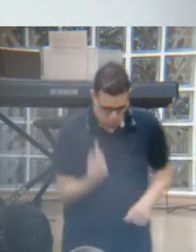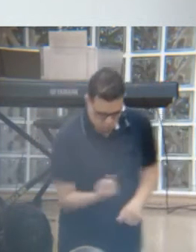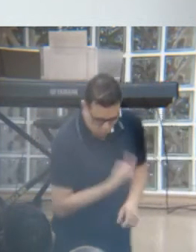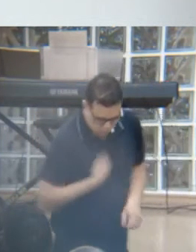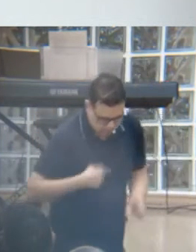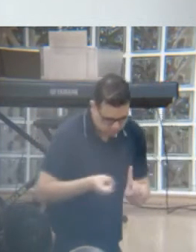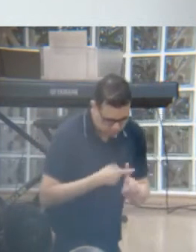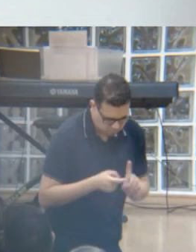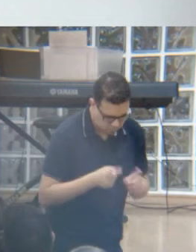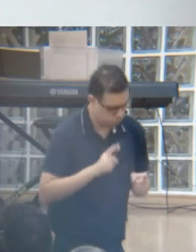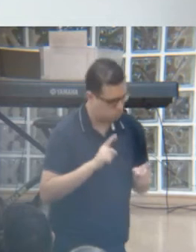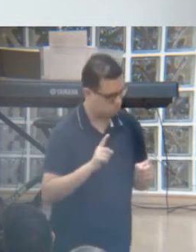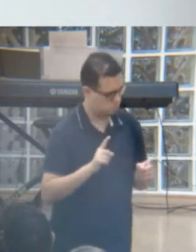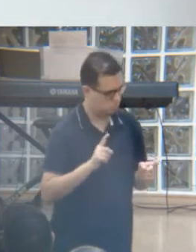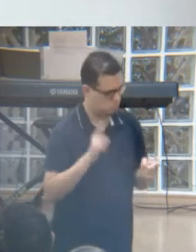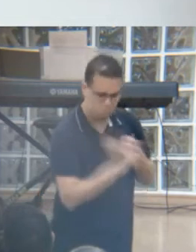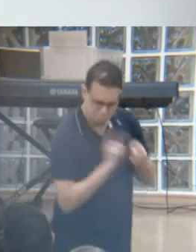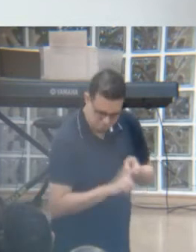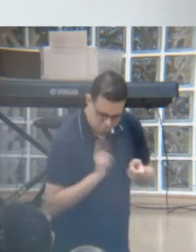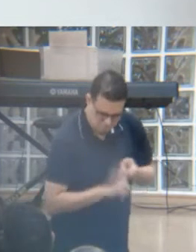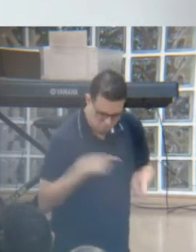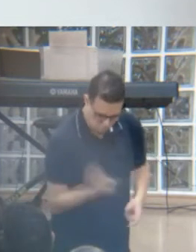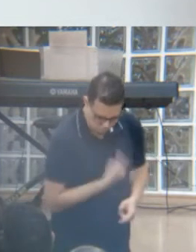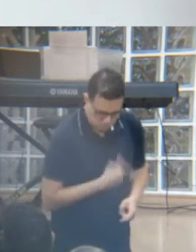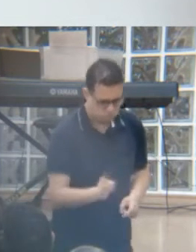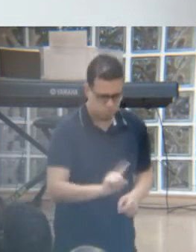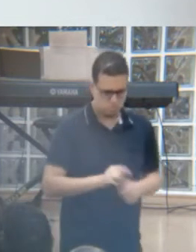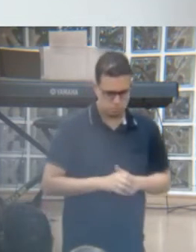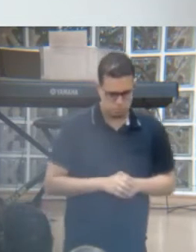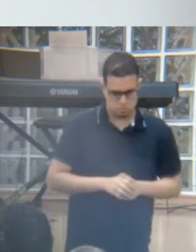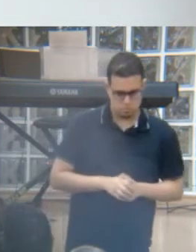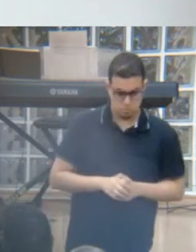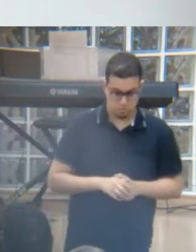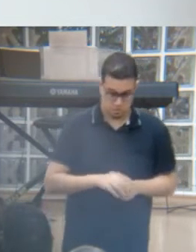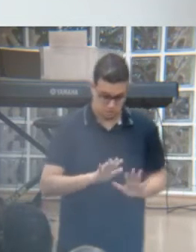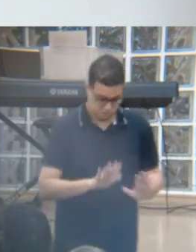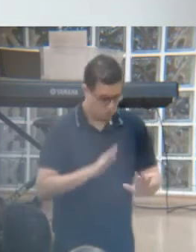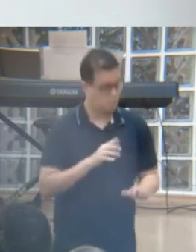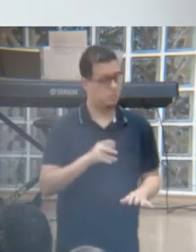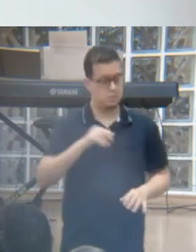Senhor pertence a vingança. Terrível coisa é cair nas mãos do Deus vivo.